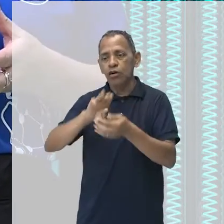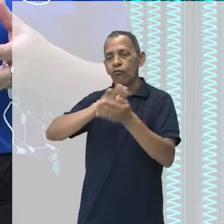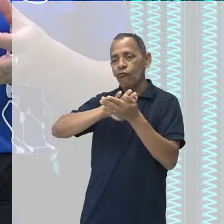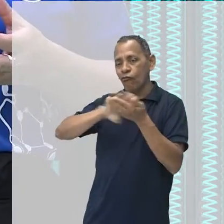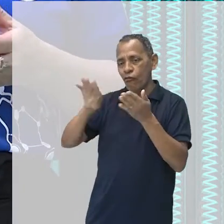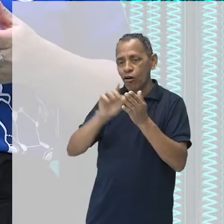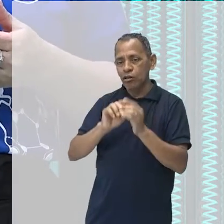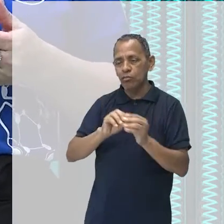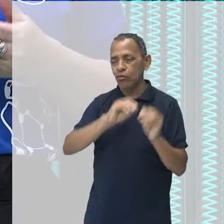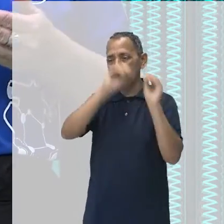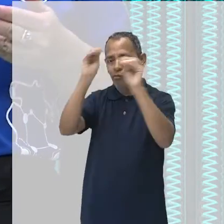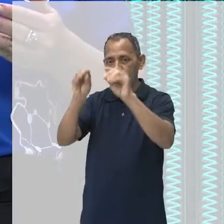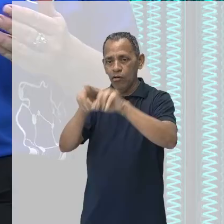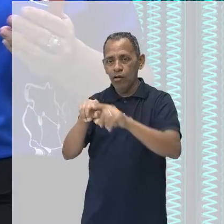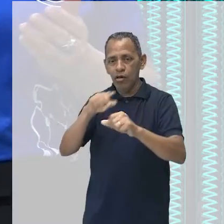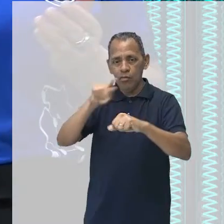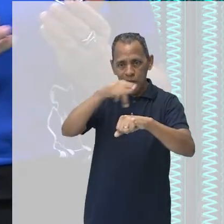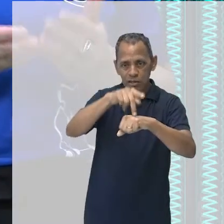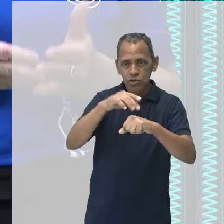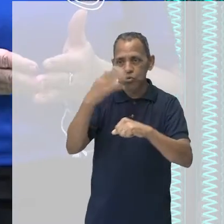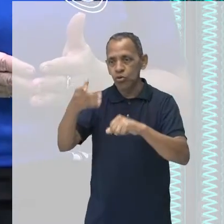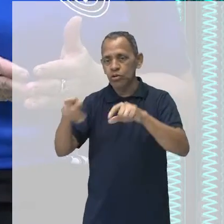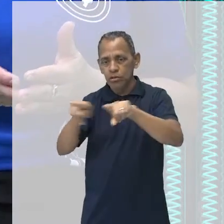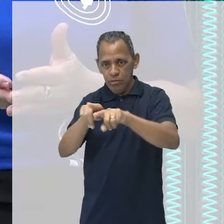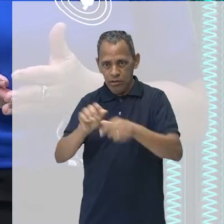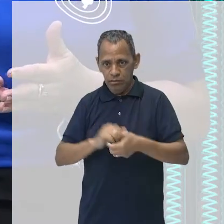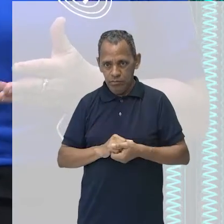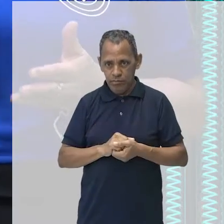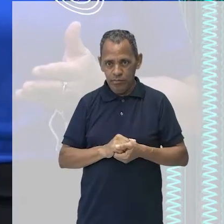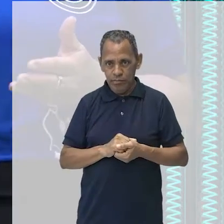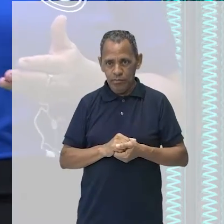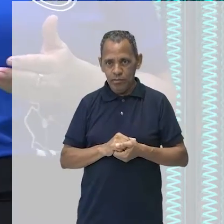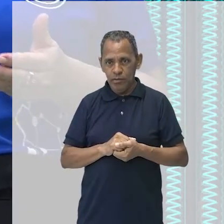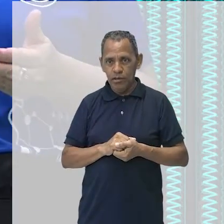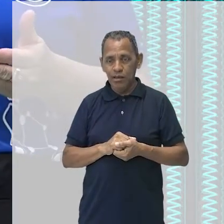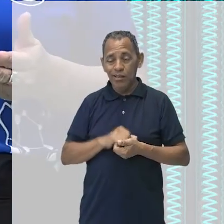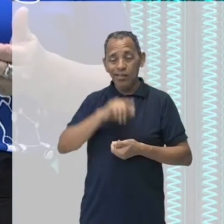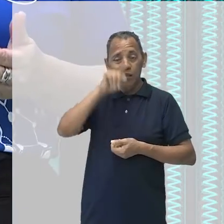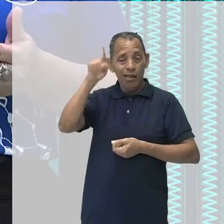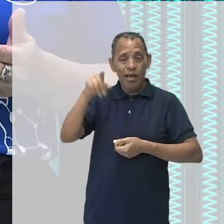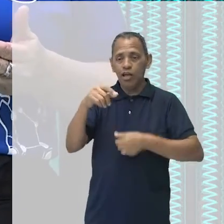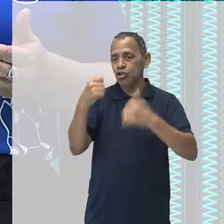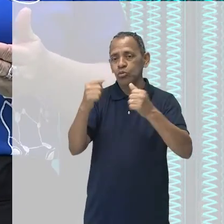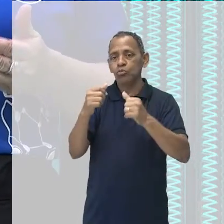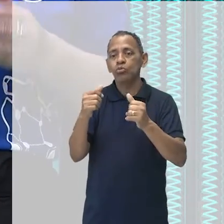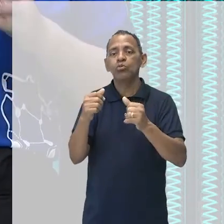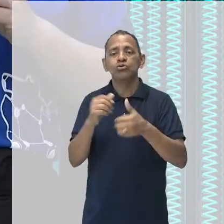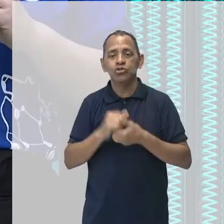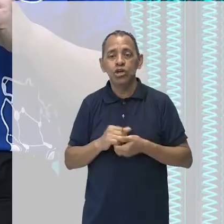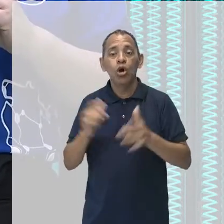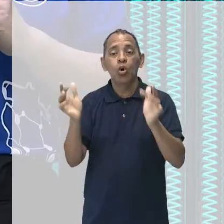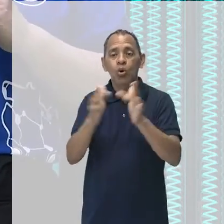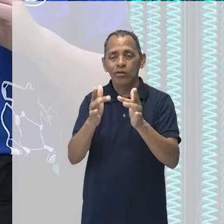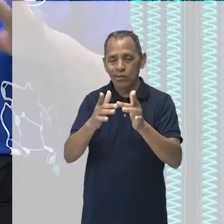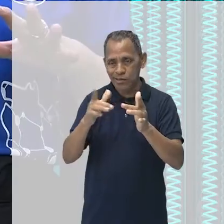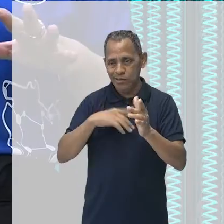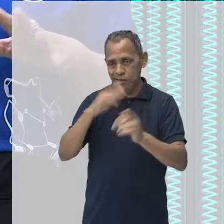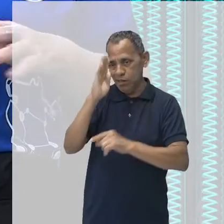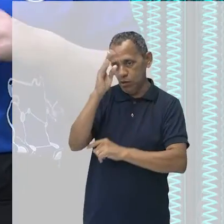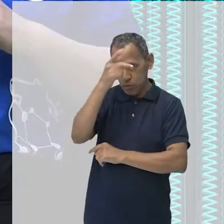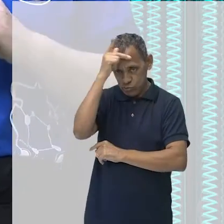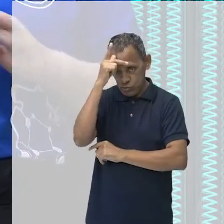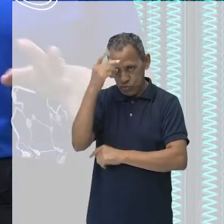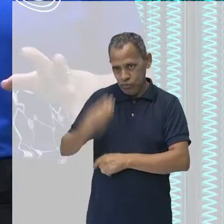o exílio era o quê? A pessoa tinha que ir para um outro país e lá ele não poderia se comunicar. Ele ficaria